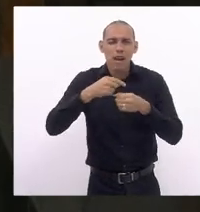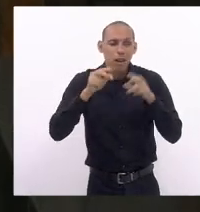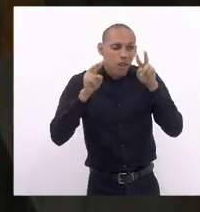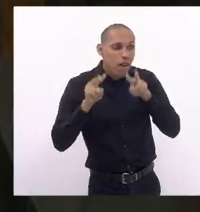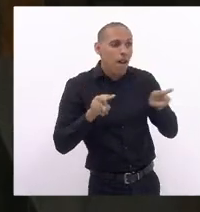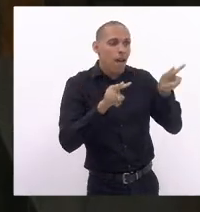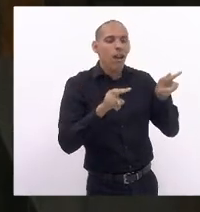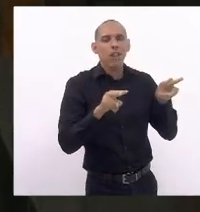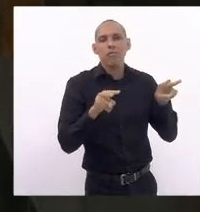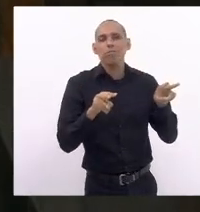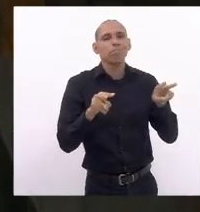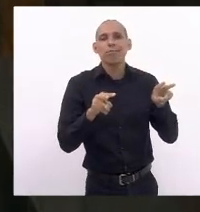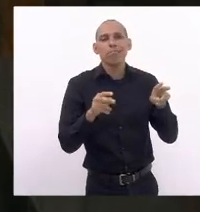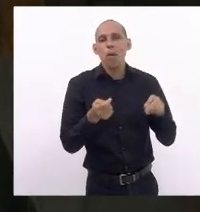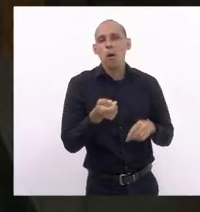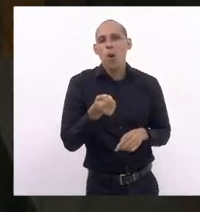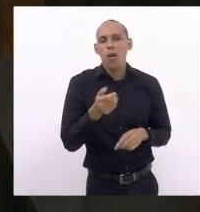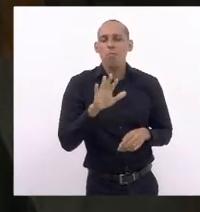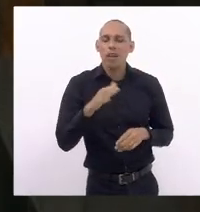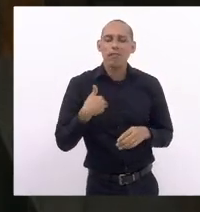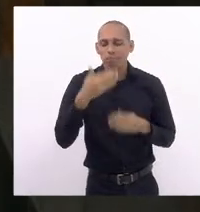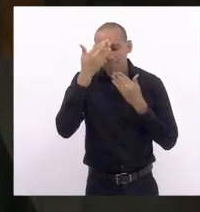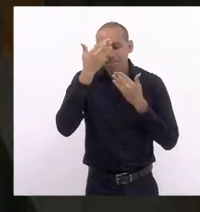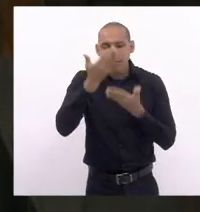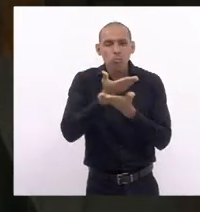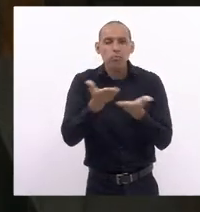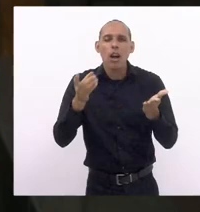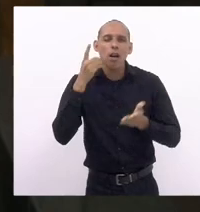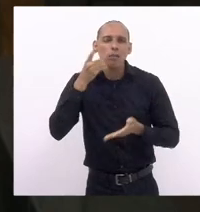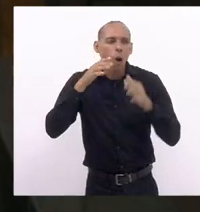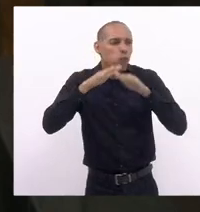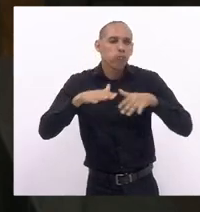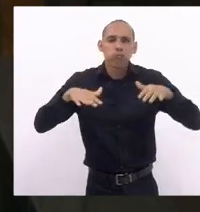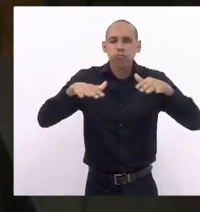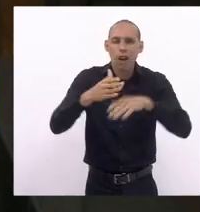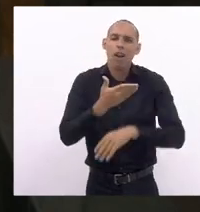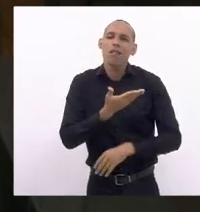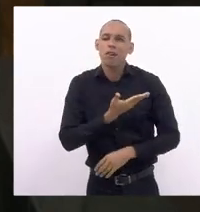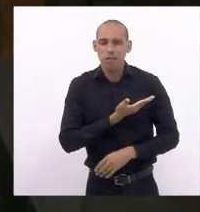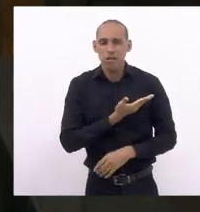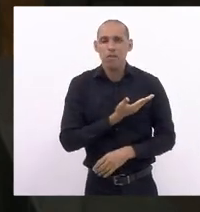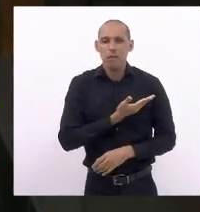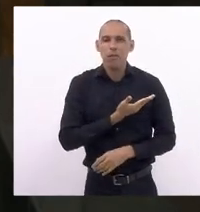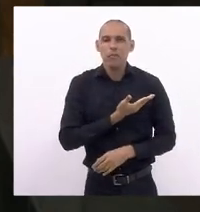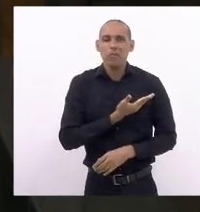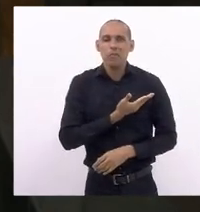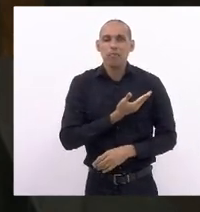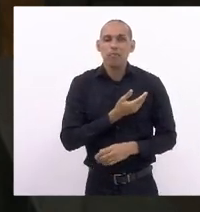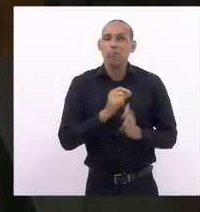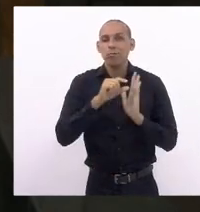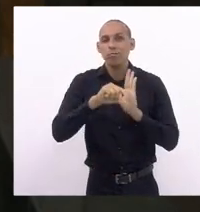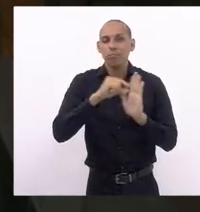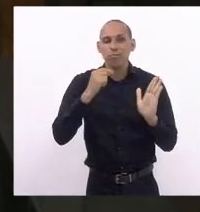vistos. Mas eu quero aqui agradecer a todos os deputados, a todos os colegas que estão concedida com a autoria, a todos os deputados